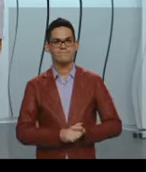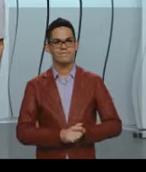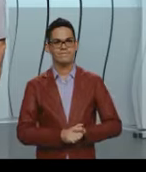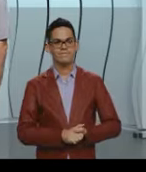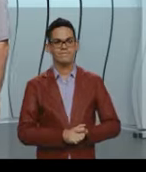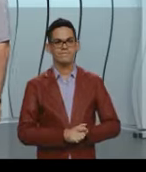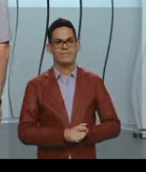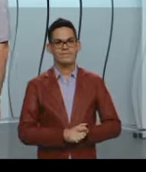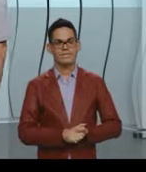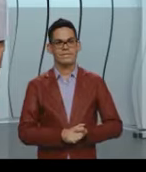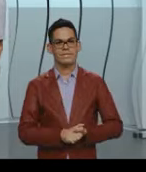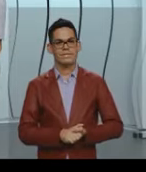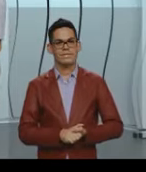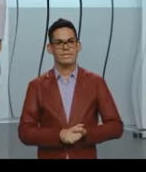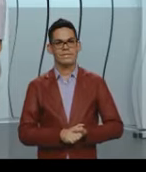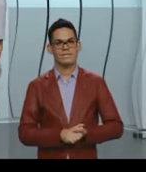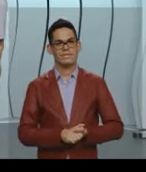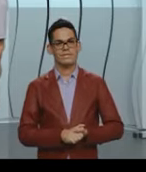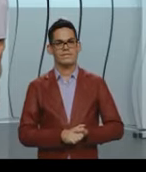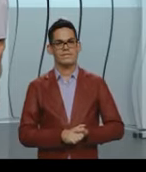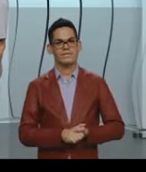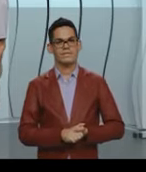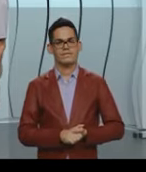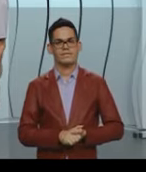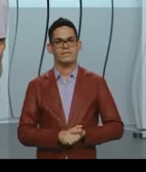se foi aprovado ou não.